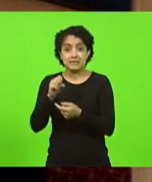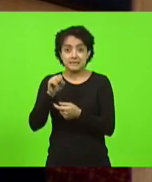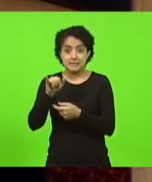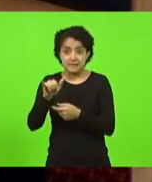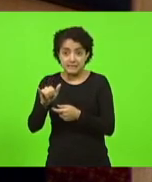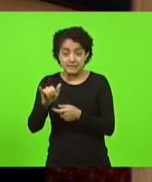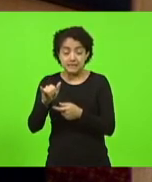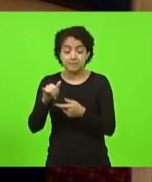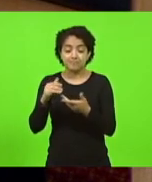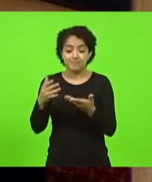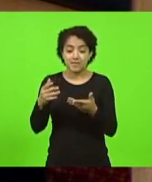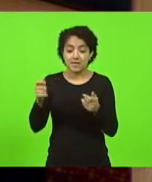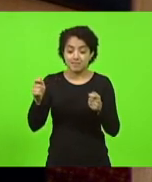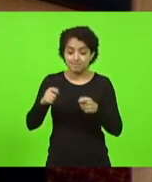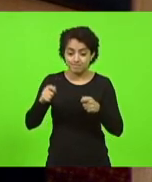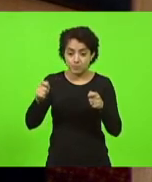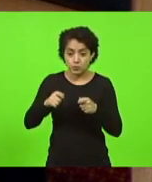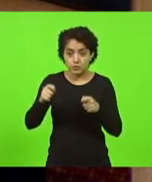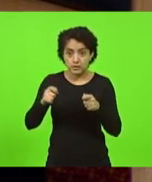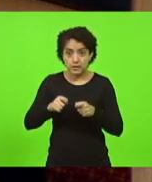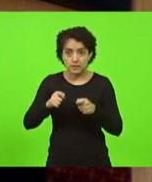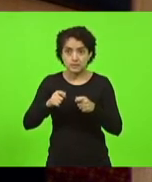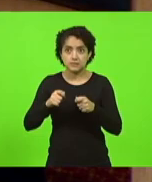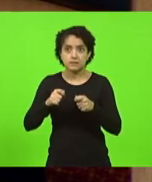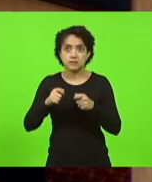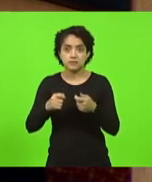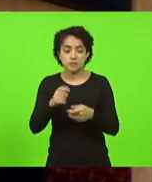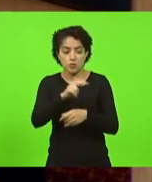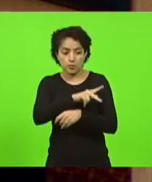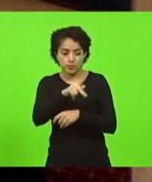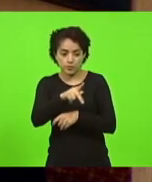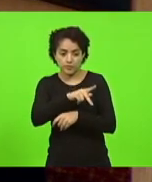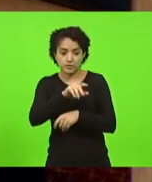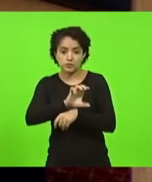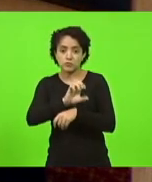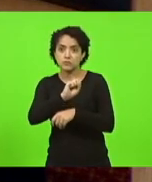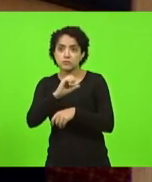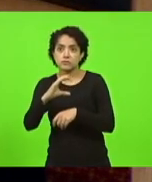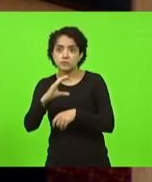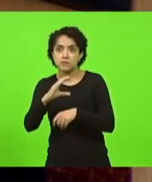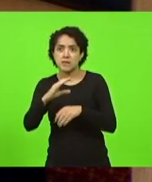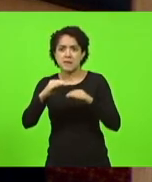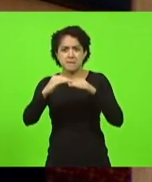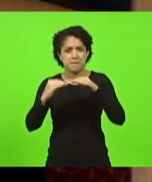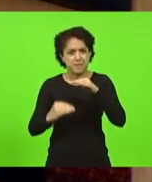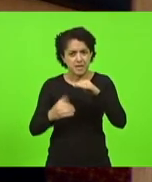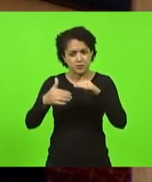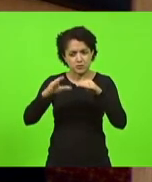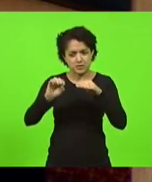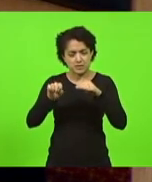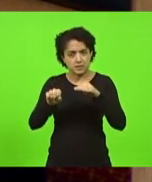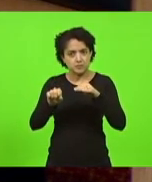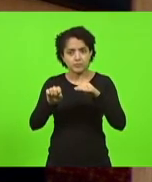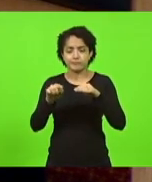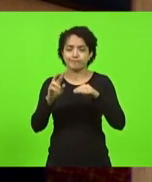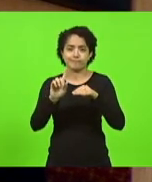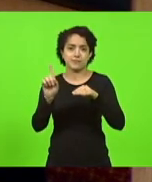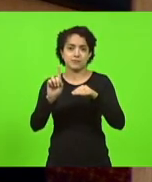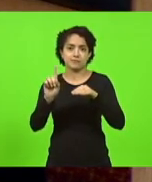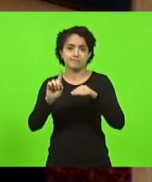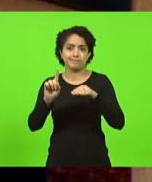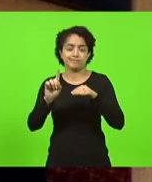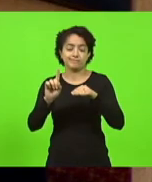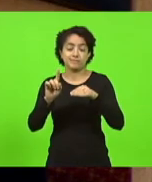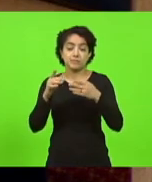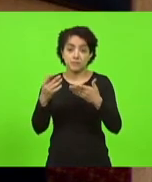presidente, um professor no Estado de Santa Catarina não deveria ganhar menos que 10 mil reais. Um